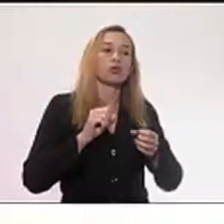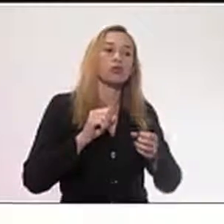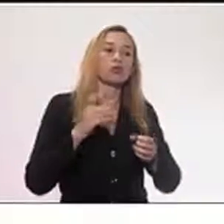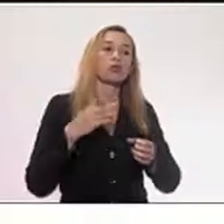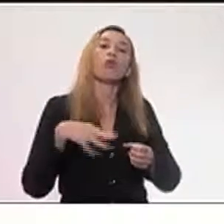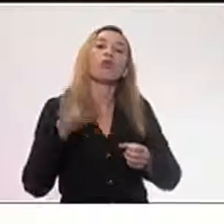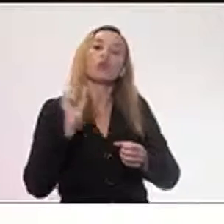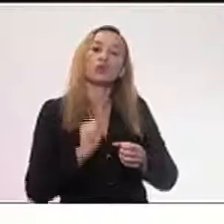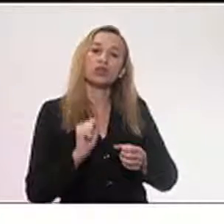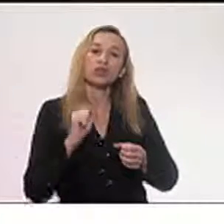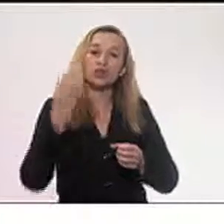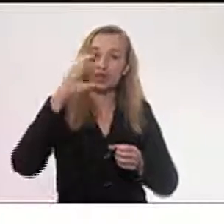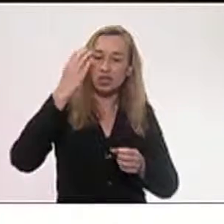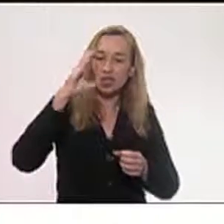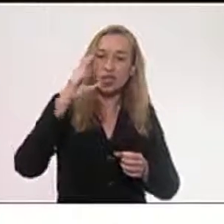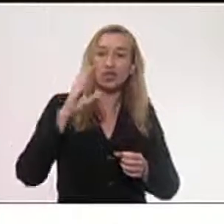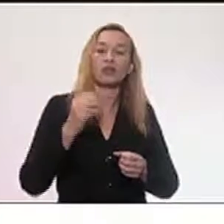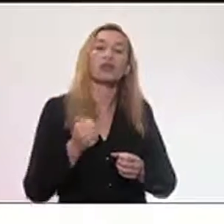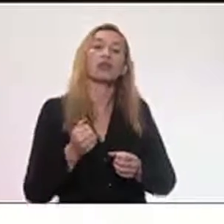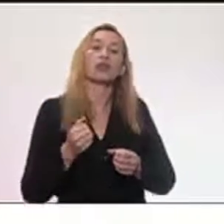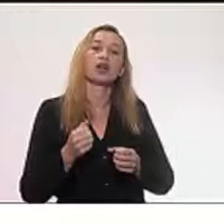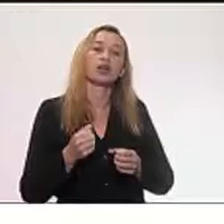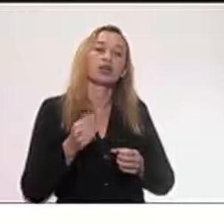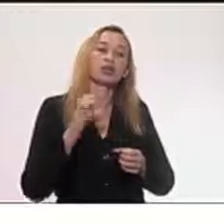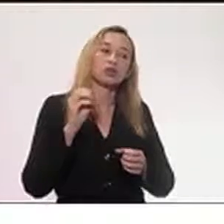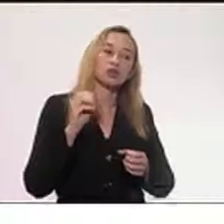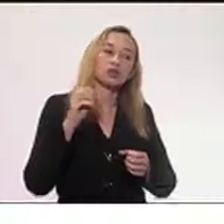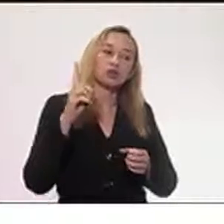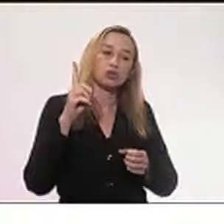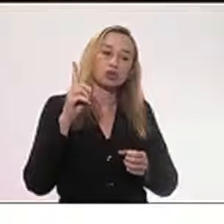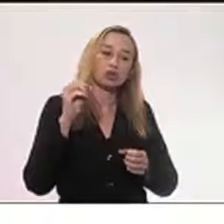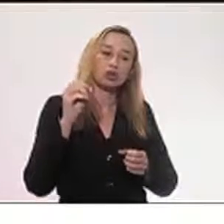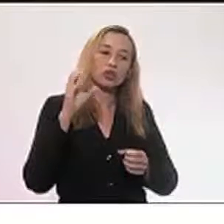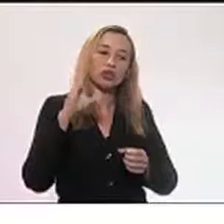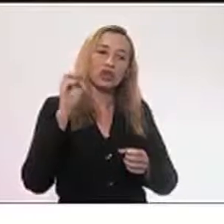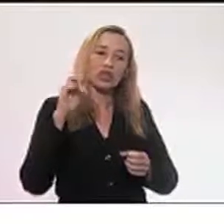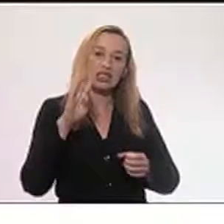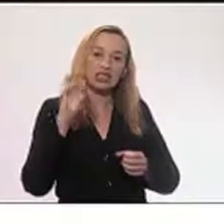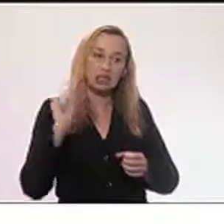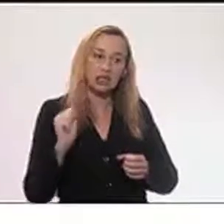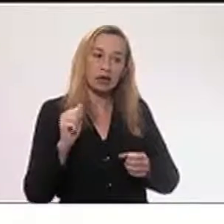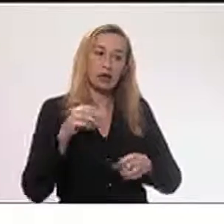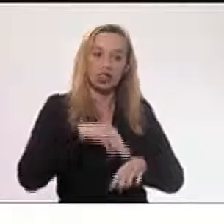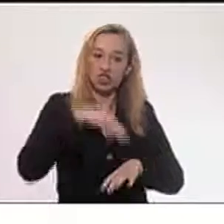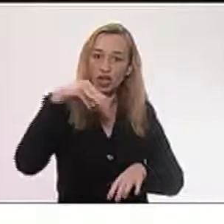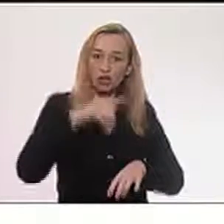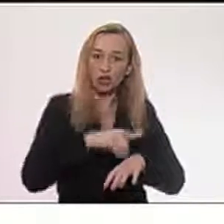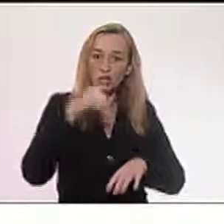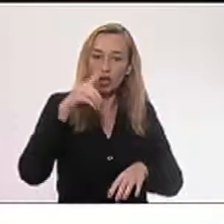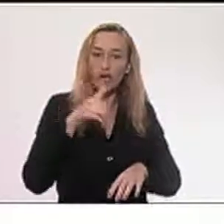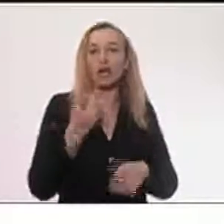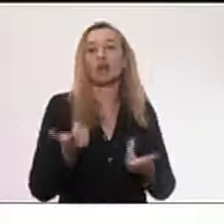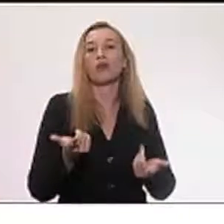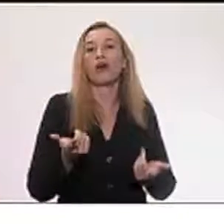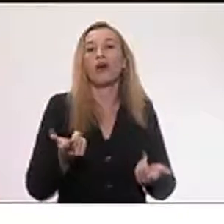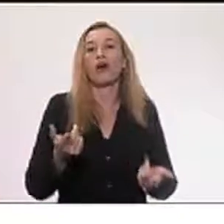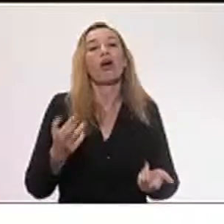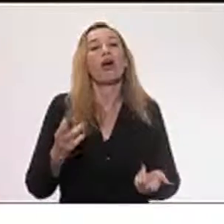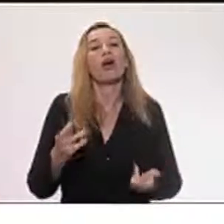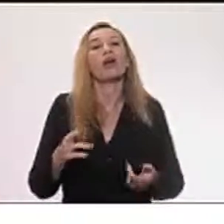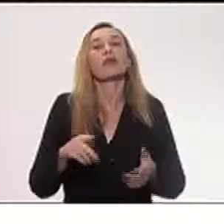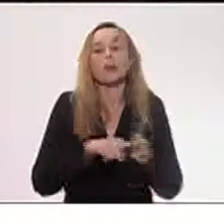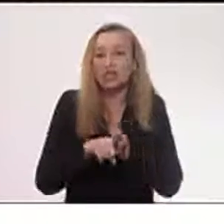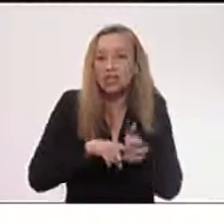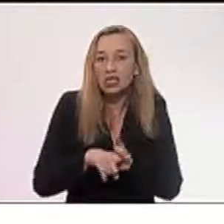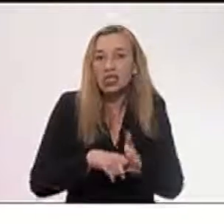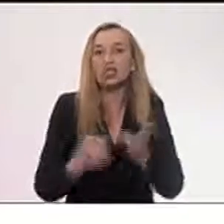iniciação científica, bolsas de iniciação à docência, bolsas de mestrado, bolsas de doutorado, bolsas, enfim, de